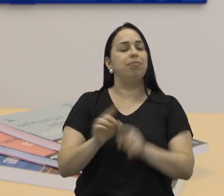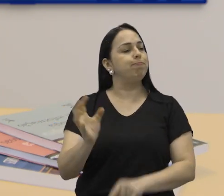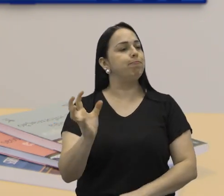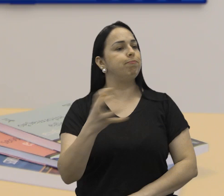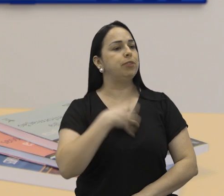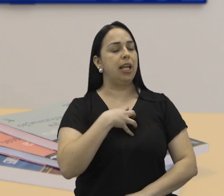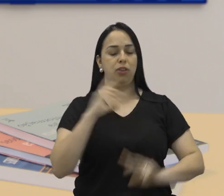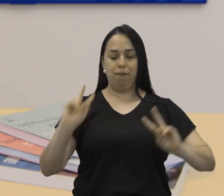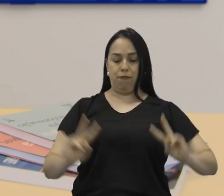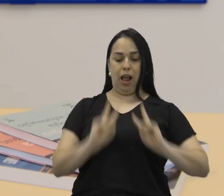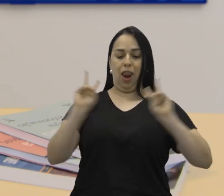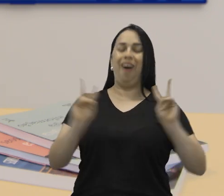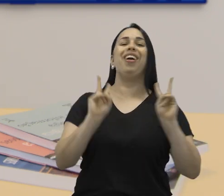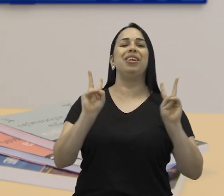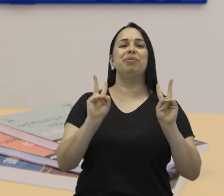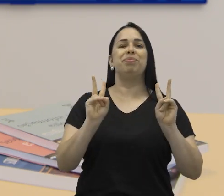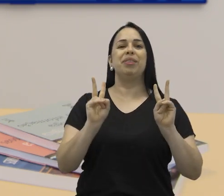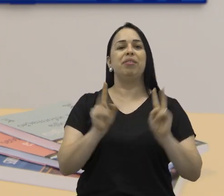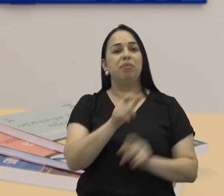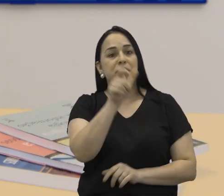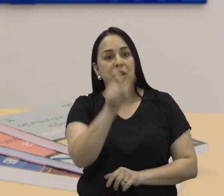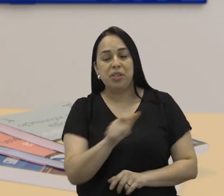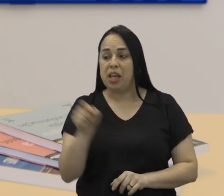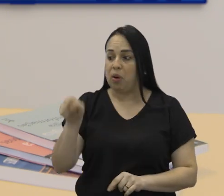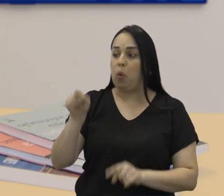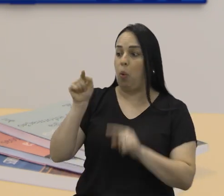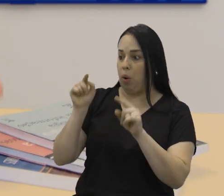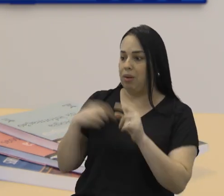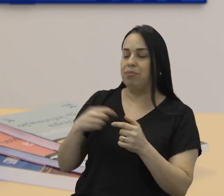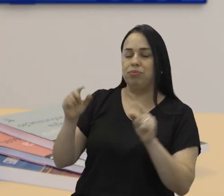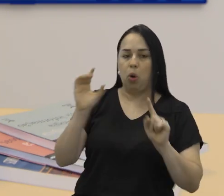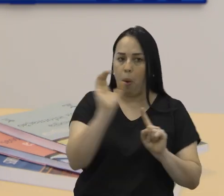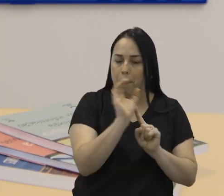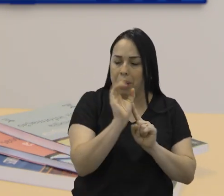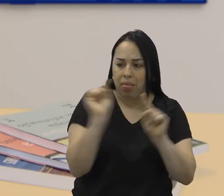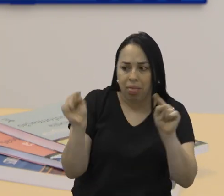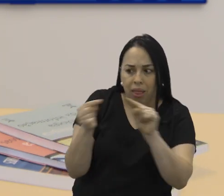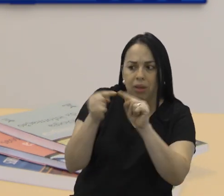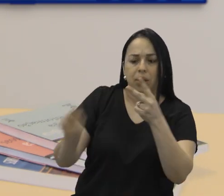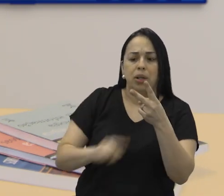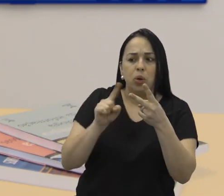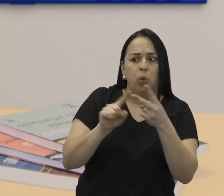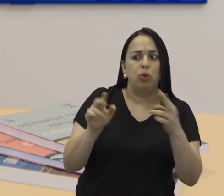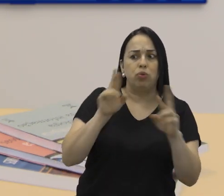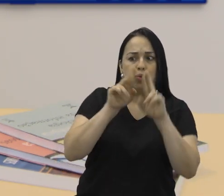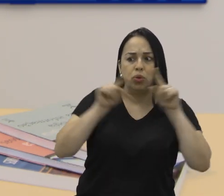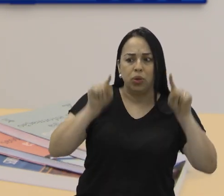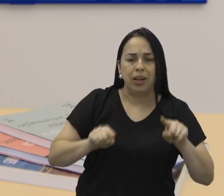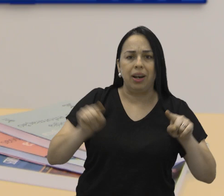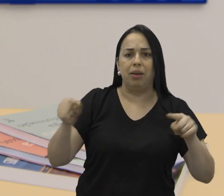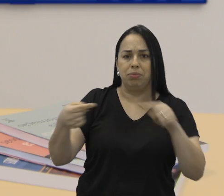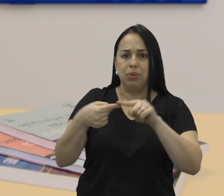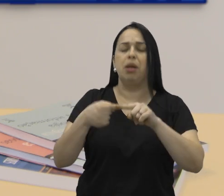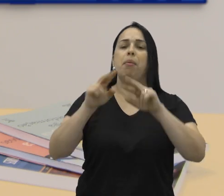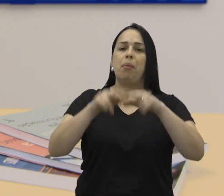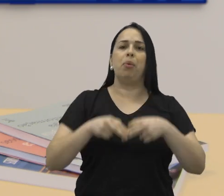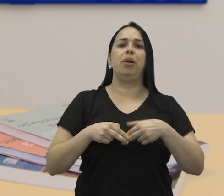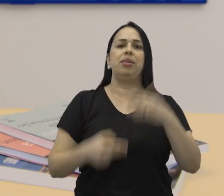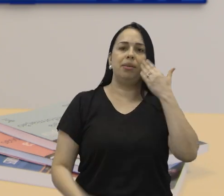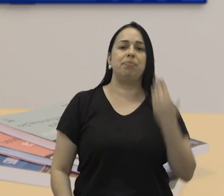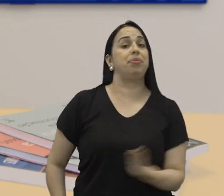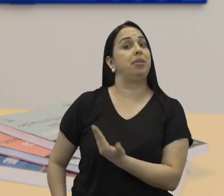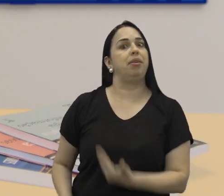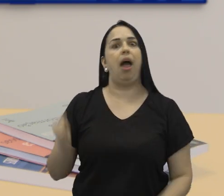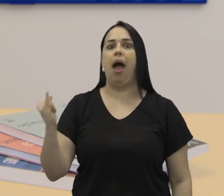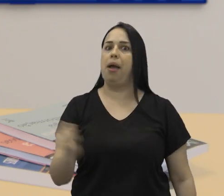como elas se sentem ou não valorizadas e como você é coerente com os seus clientes, com os seus colaboradores. Cultura organizacional